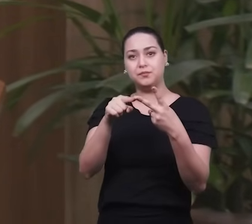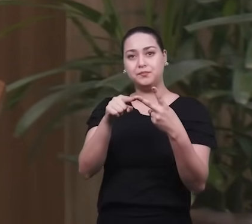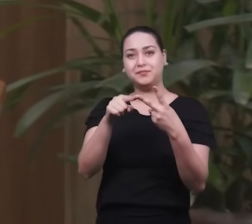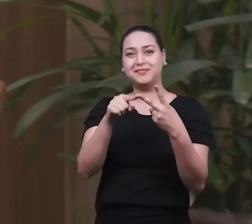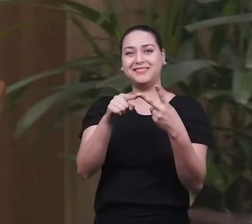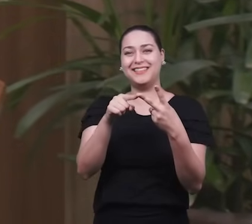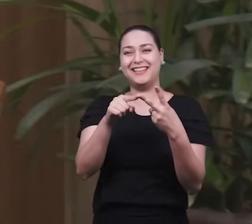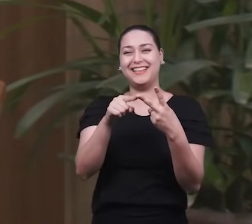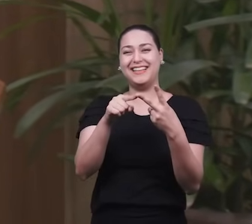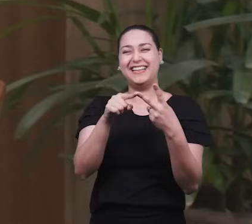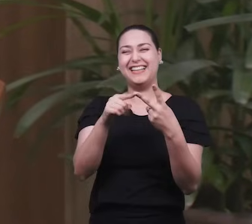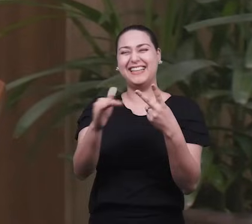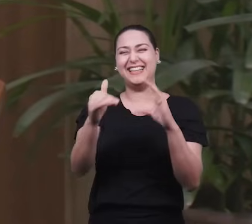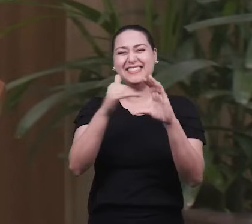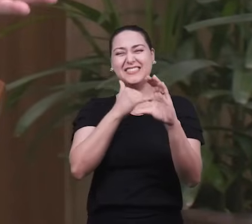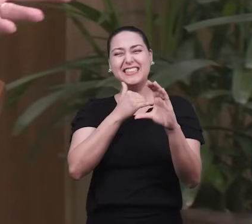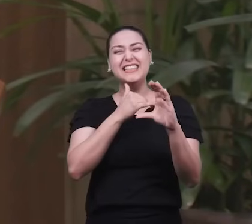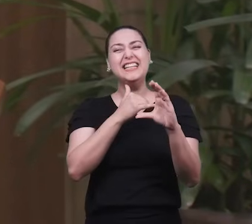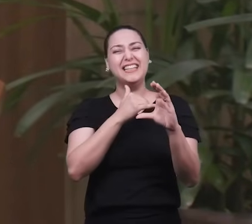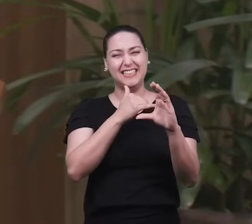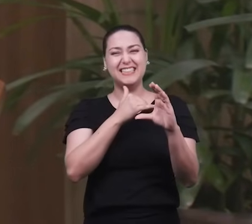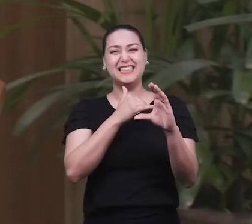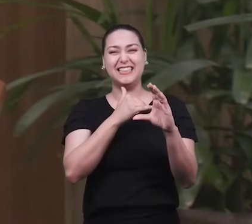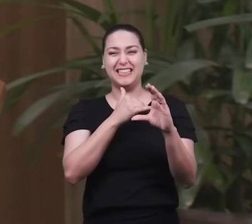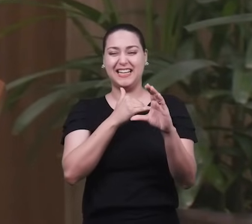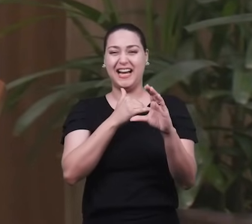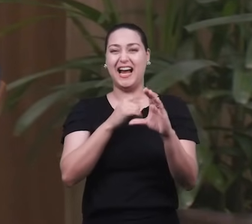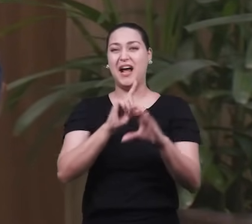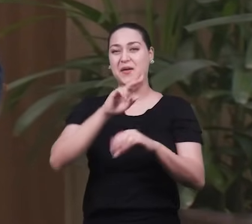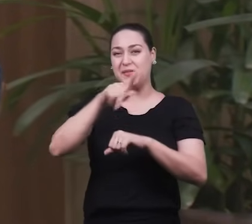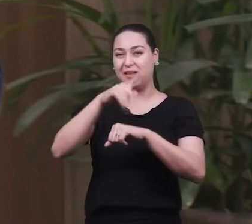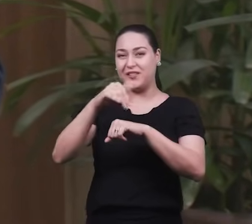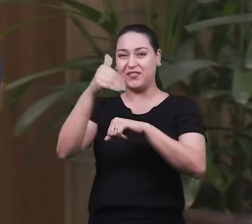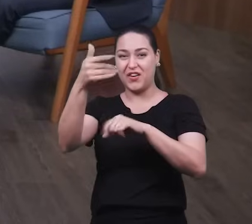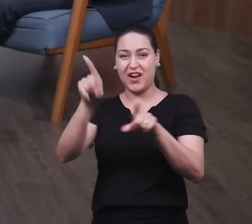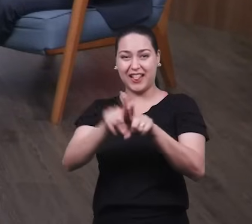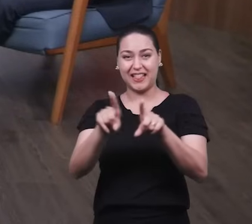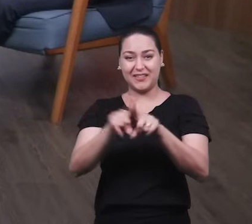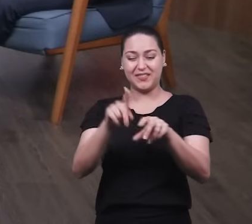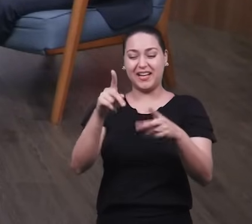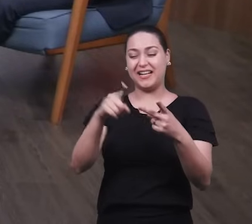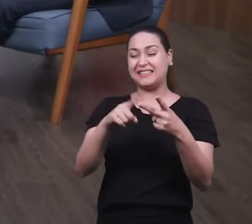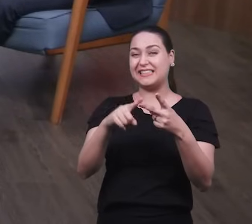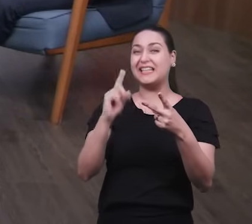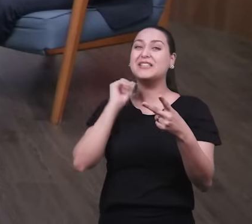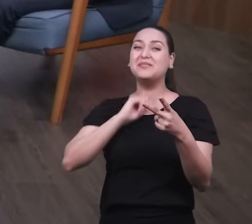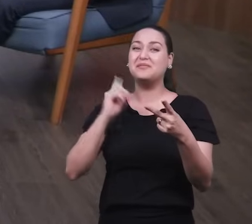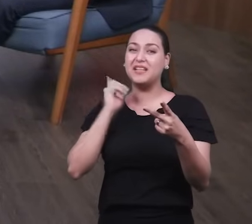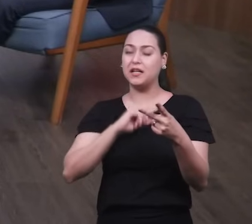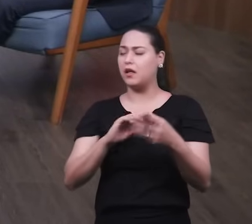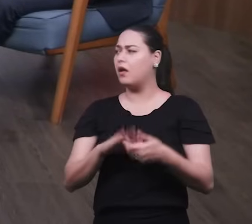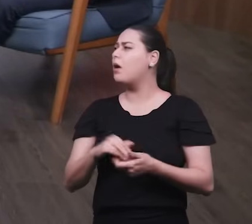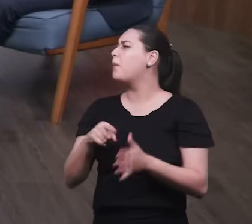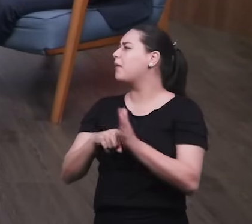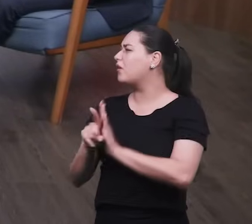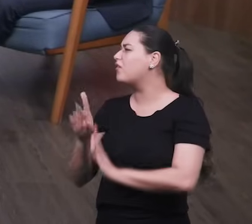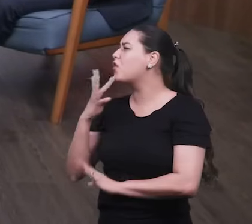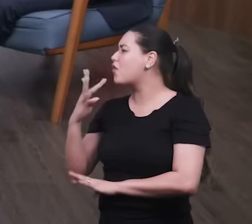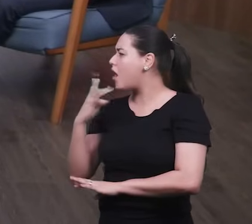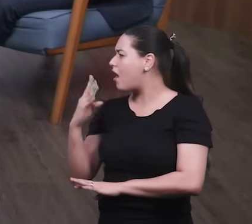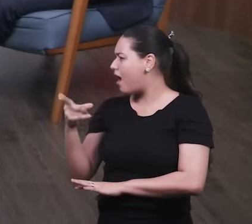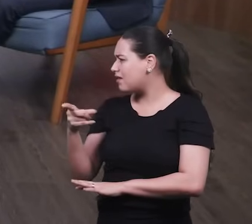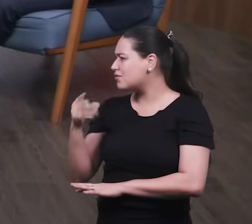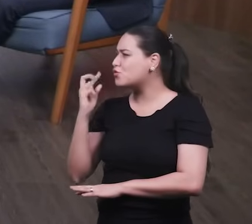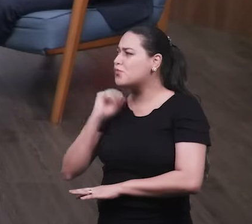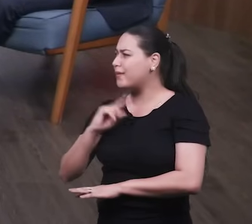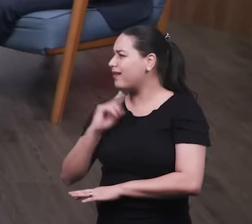Madrid e Laisla de Minas Gerais, cidade de Ibireté. Você conhece Ibireté, Daniel? Você que é de Minas? Não, eu não conheço Ibireté,